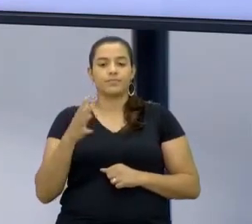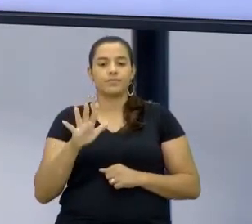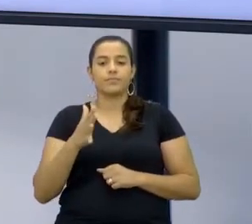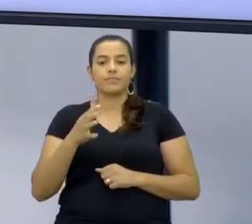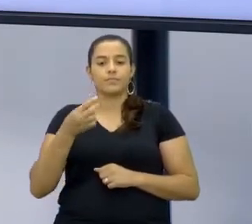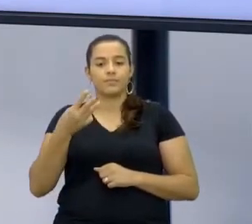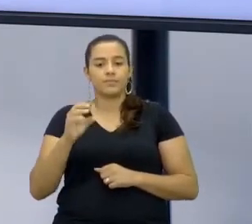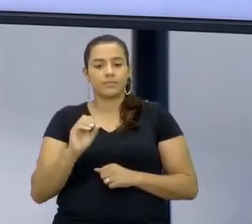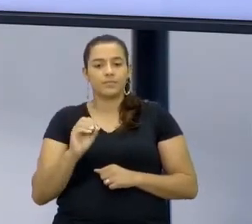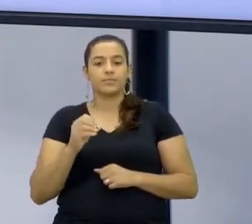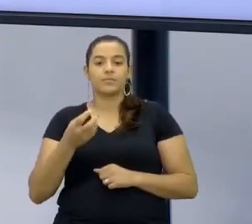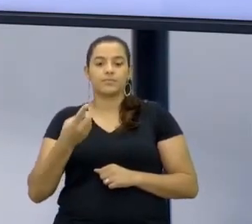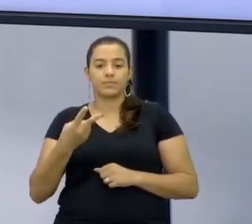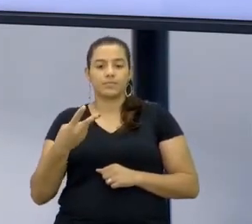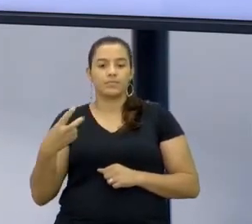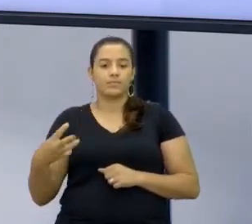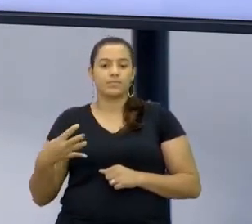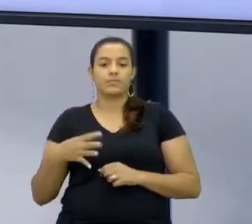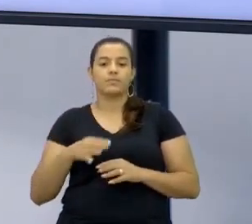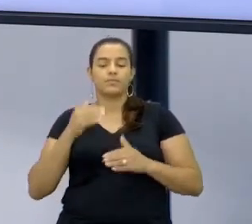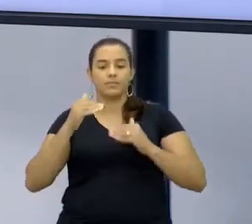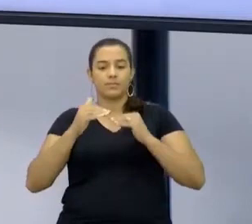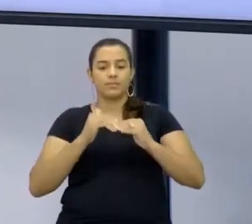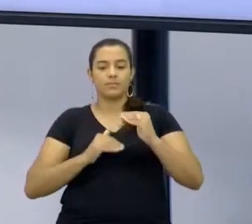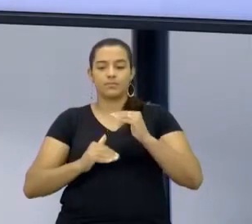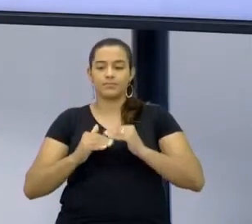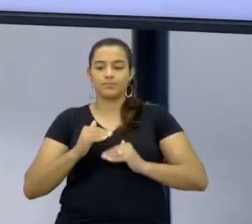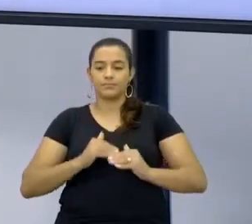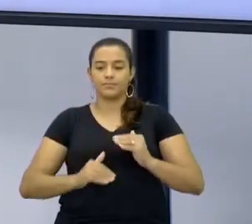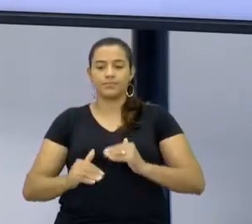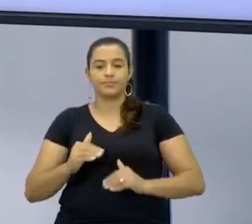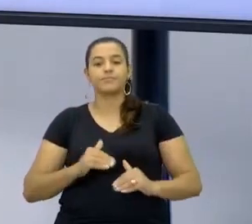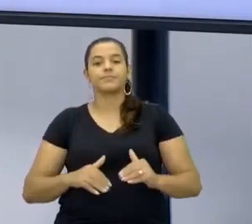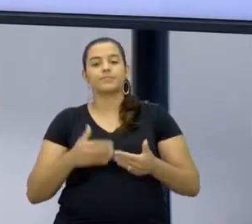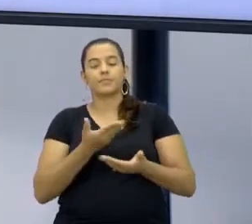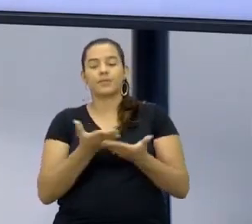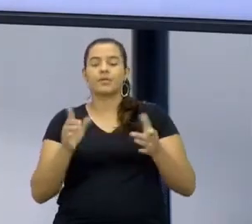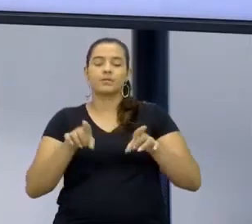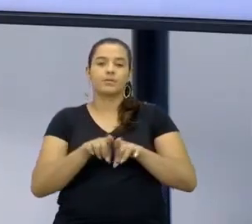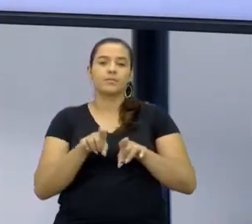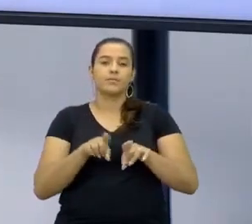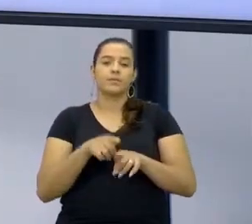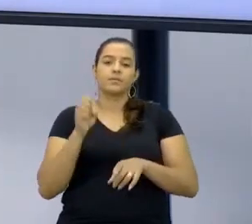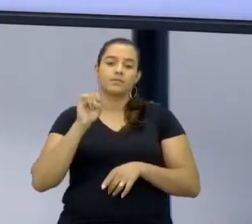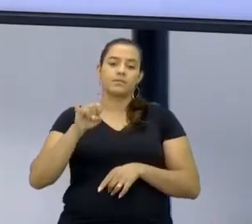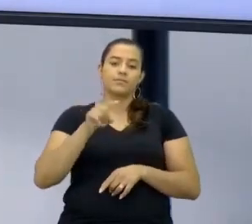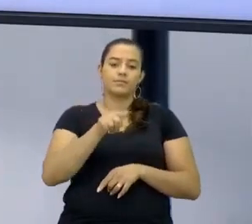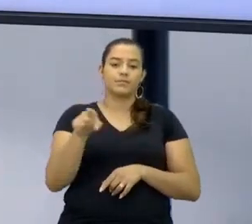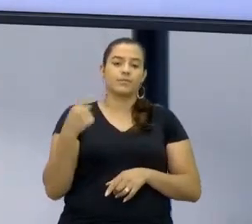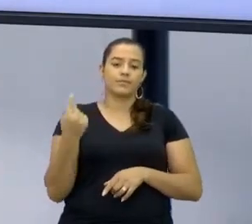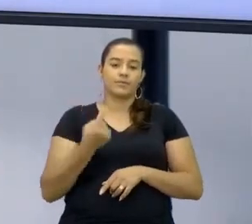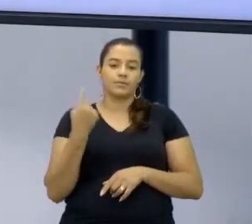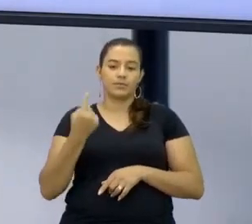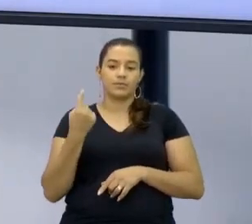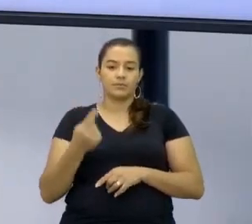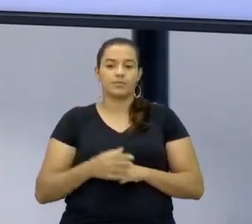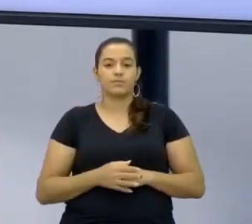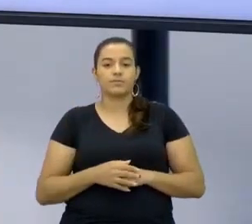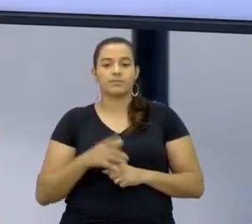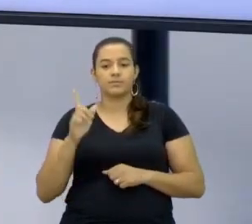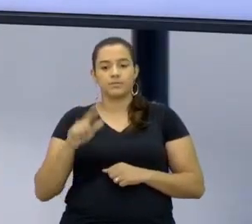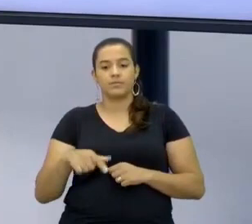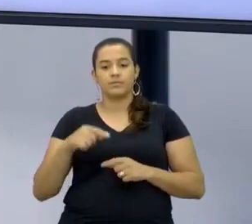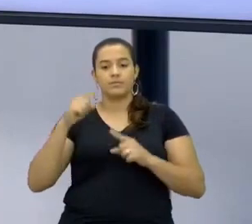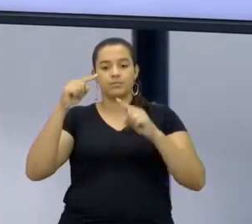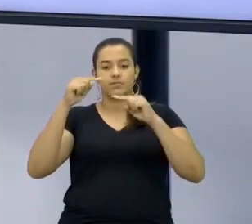menos, 30, 32, 40 e assim vai. Então, é uma maneira simples se você estiver fazendo sozinho esse experimento. Vai